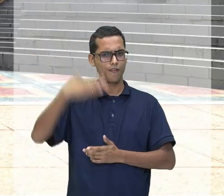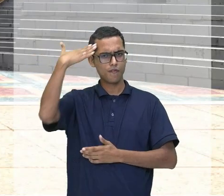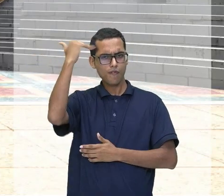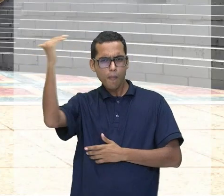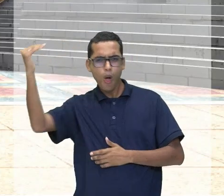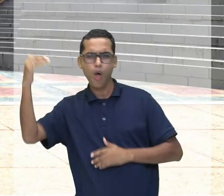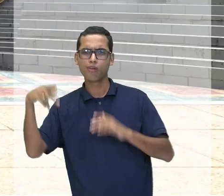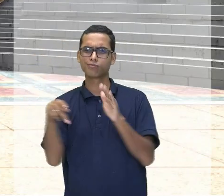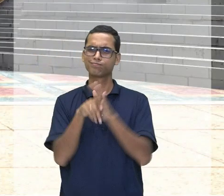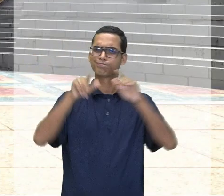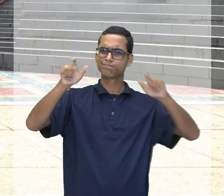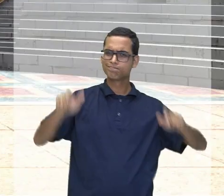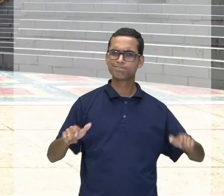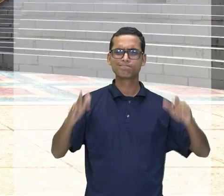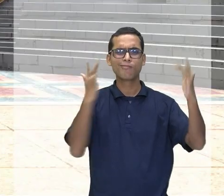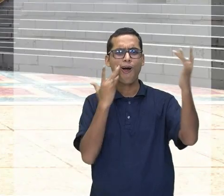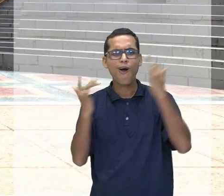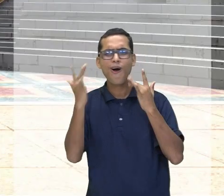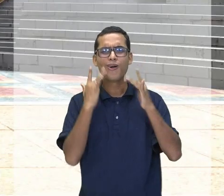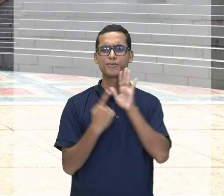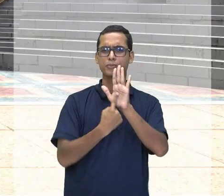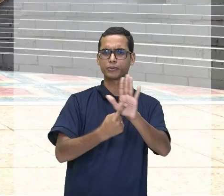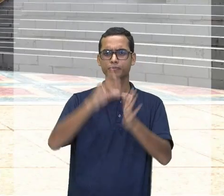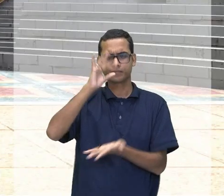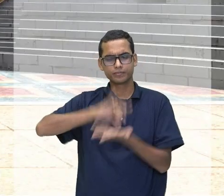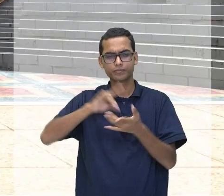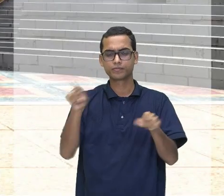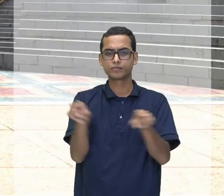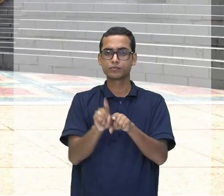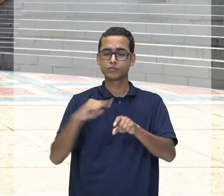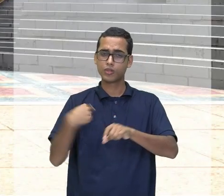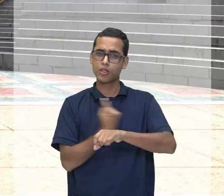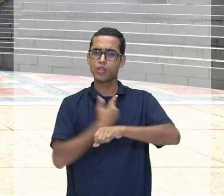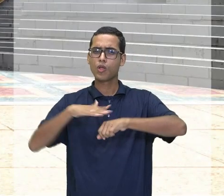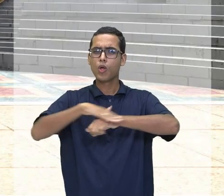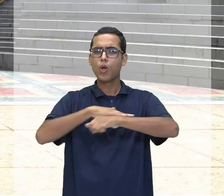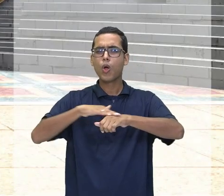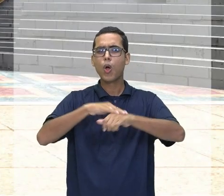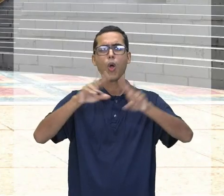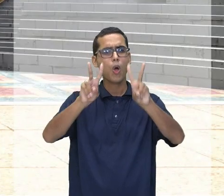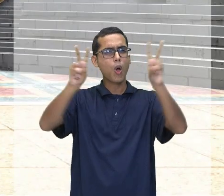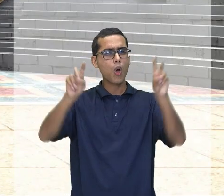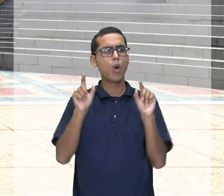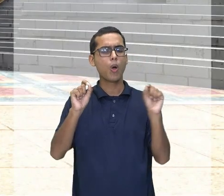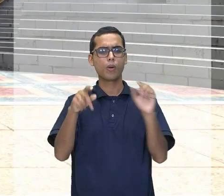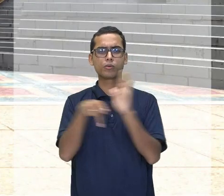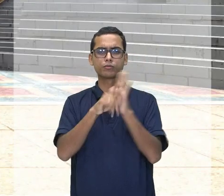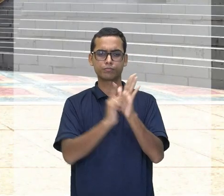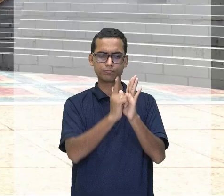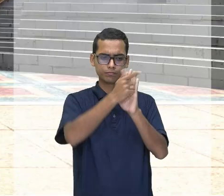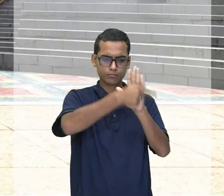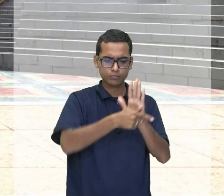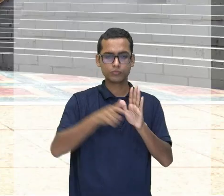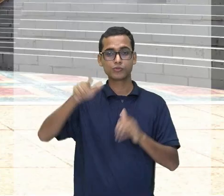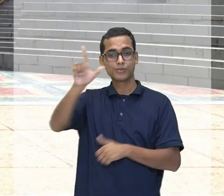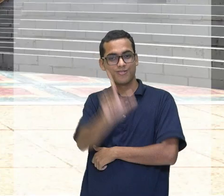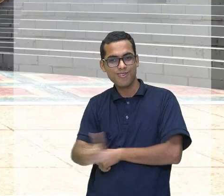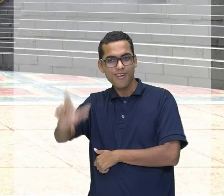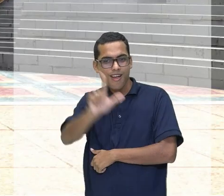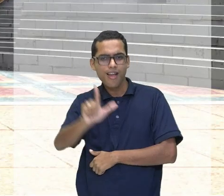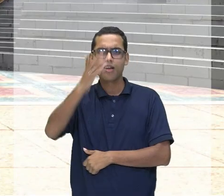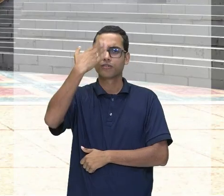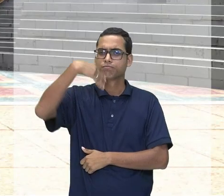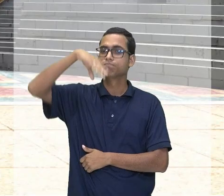grandes espetáculos teatrais, para a gente conversar um pouquinho sobre o gênero literário dramático, isso